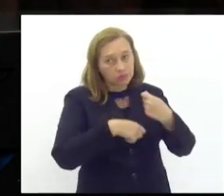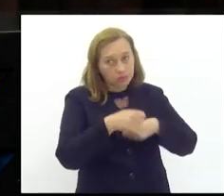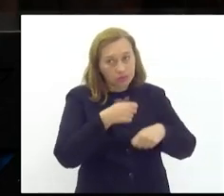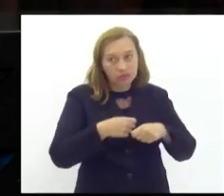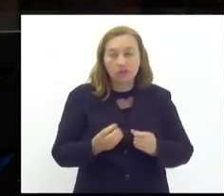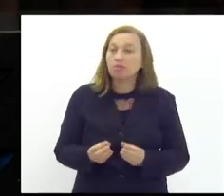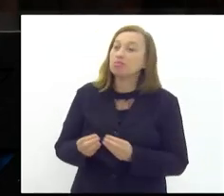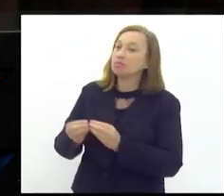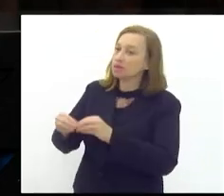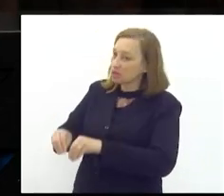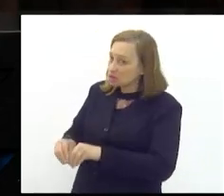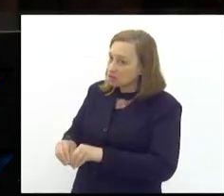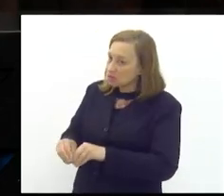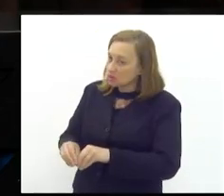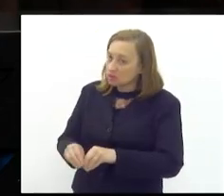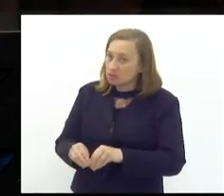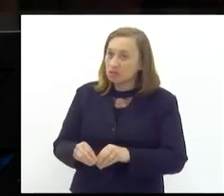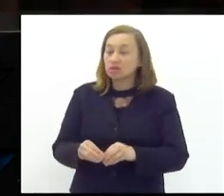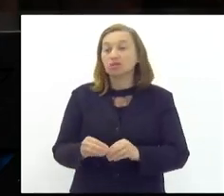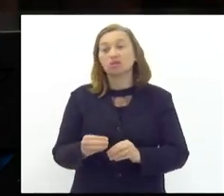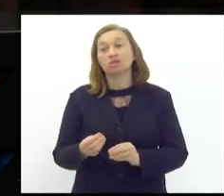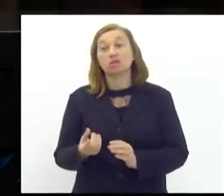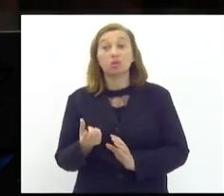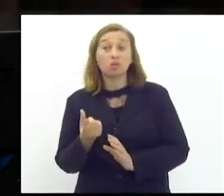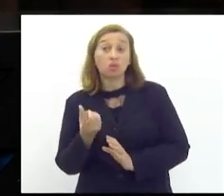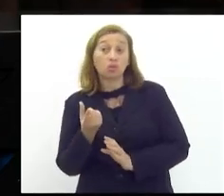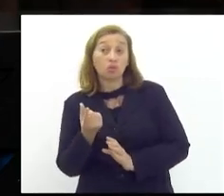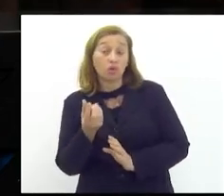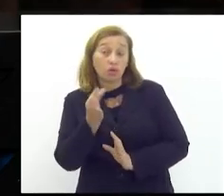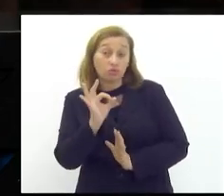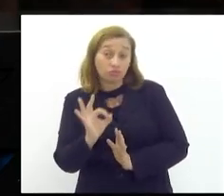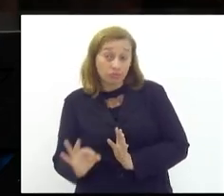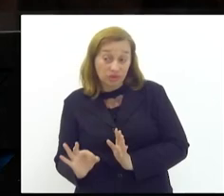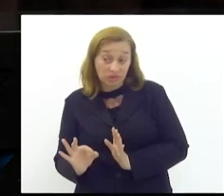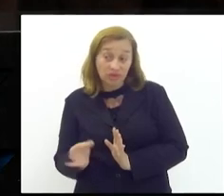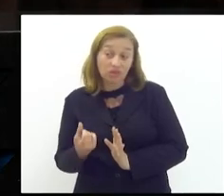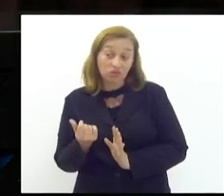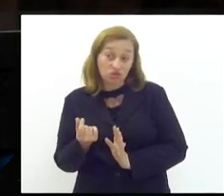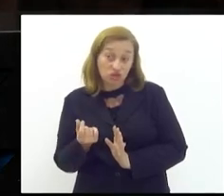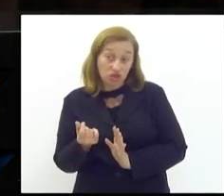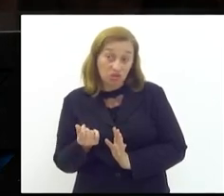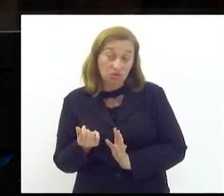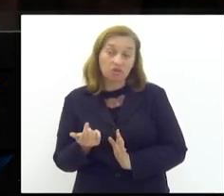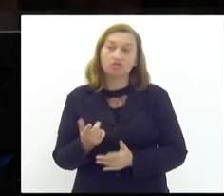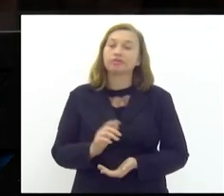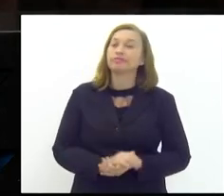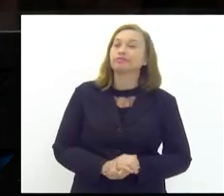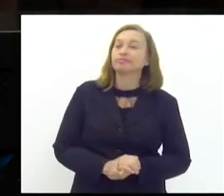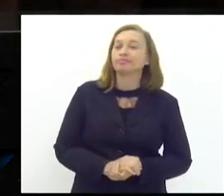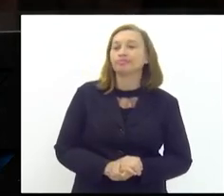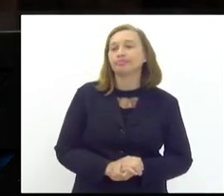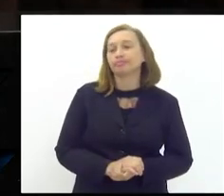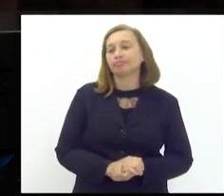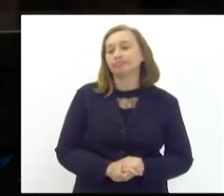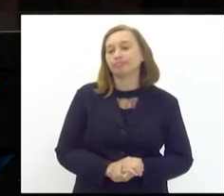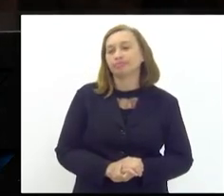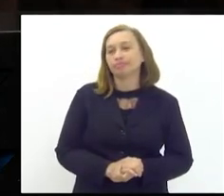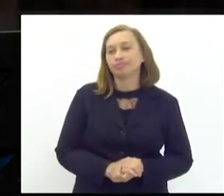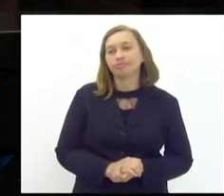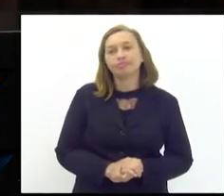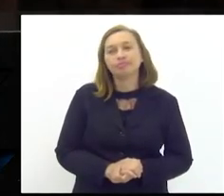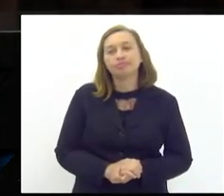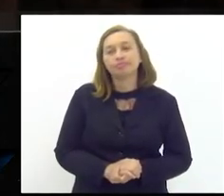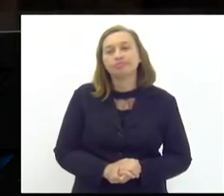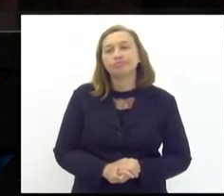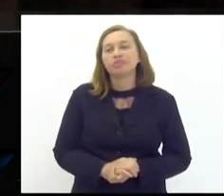prejudica as nossas receitas não é à toa e não só por causa disso que a previsão na